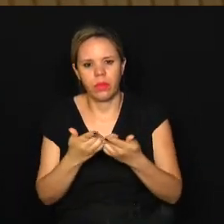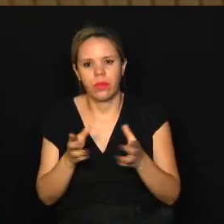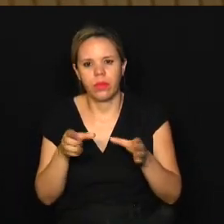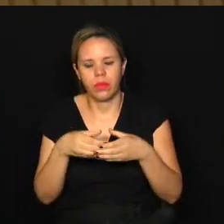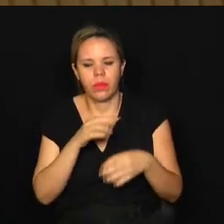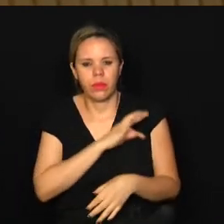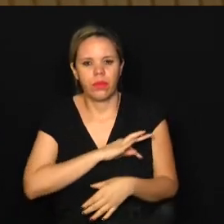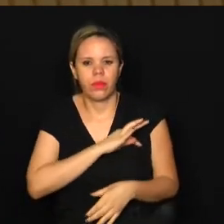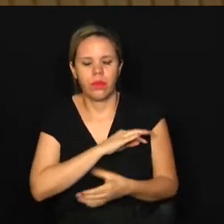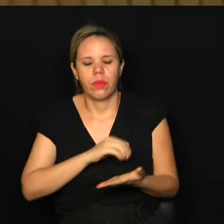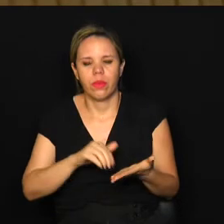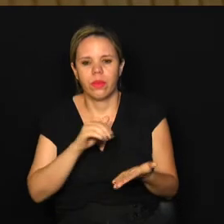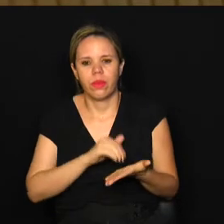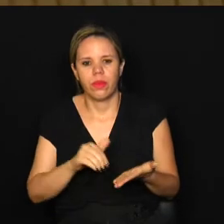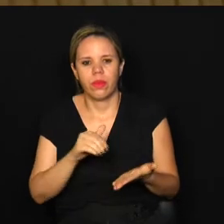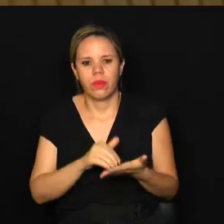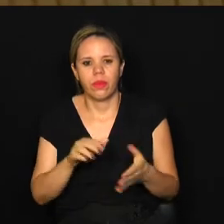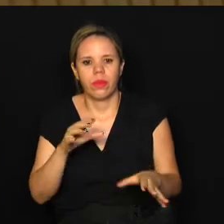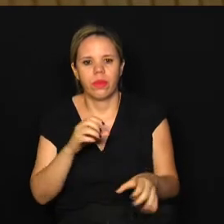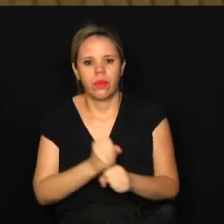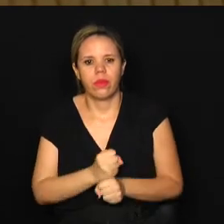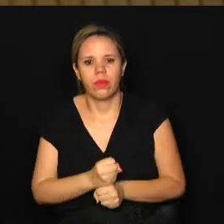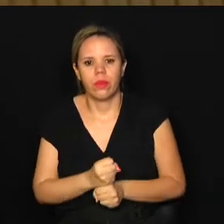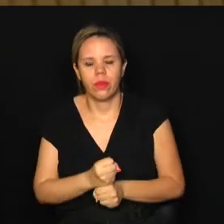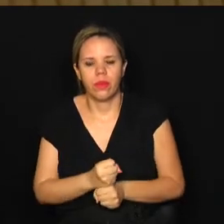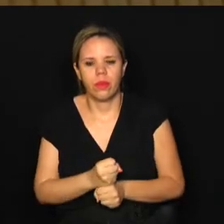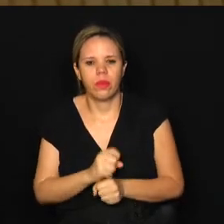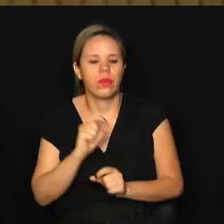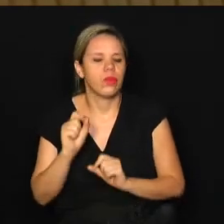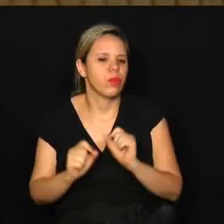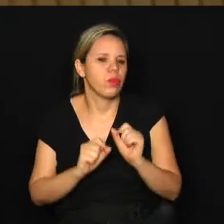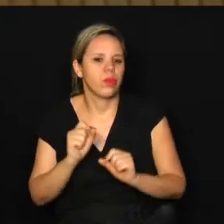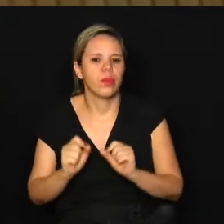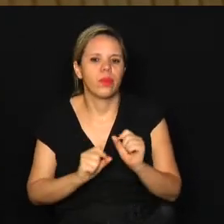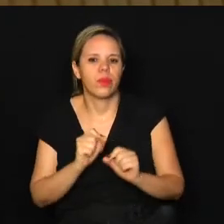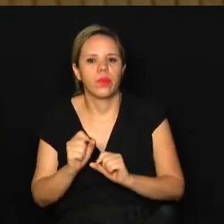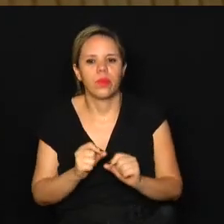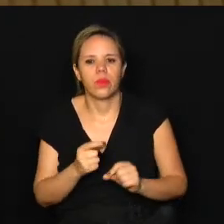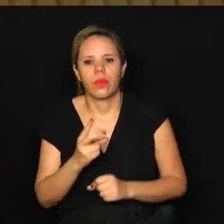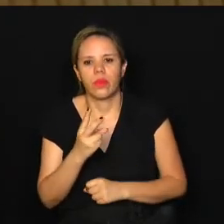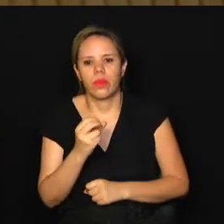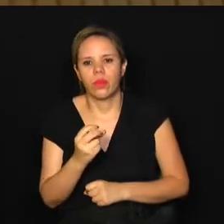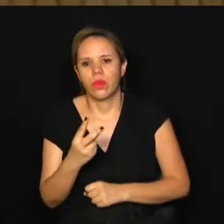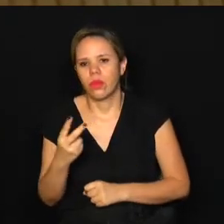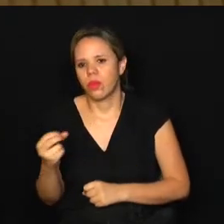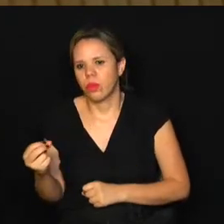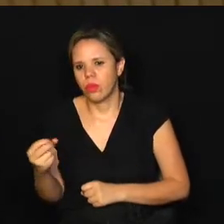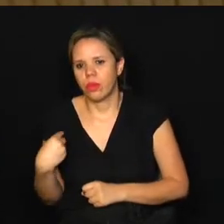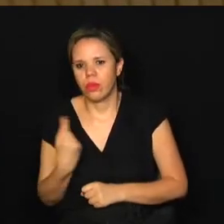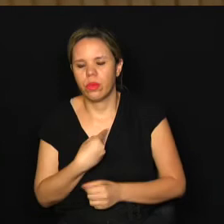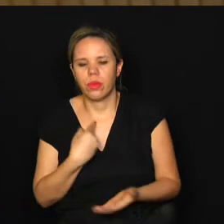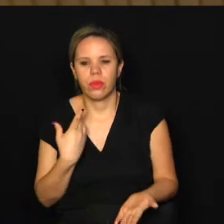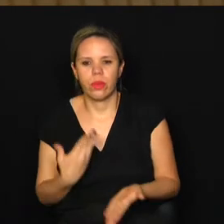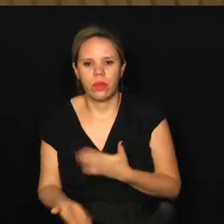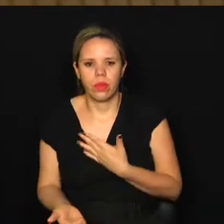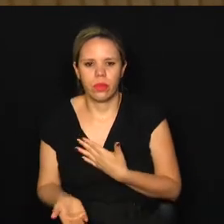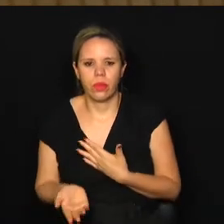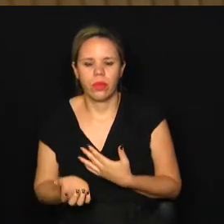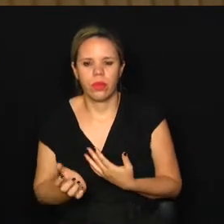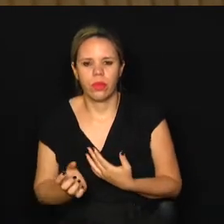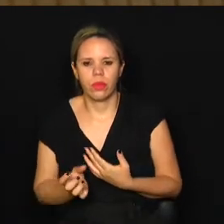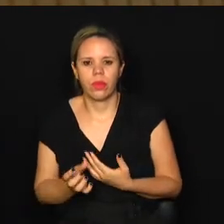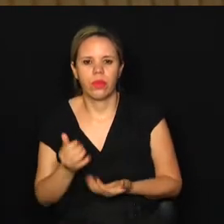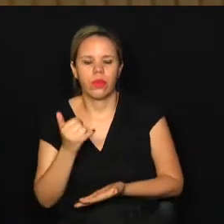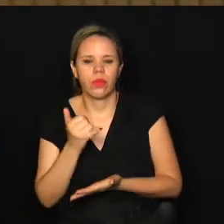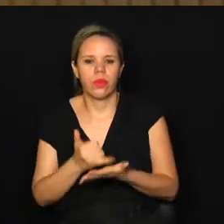Secretaria de Finanças, é de que em 2020 nós perdemos. Essa perda de